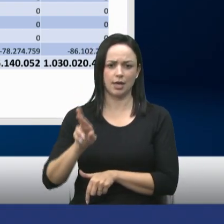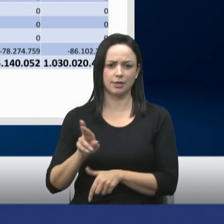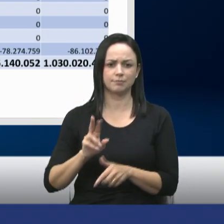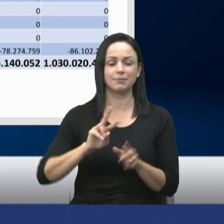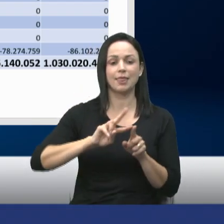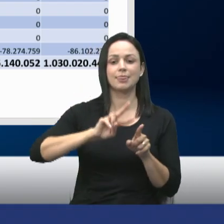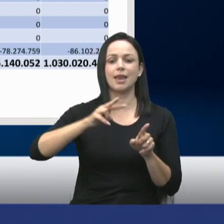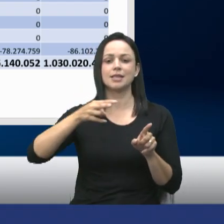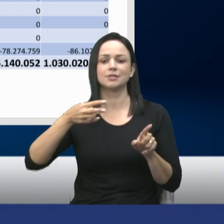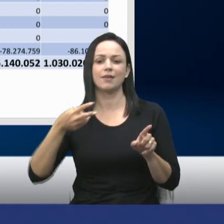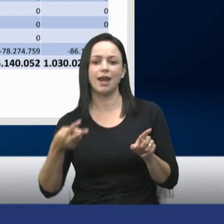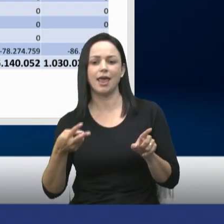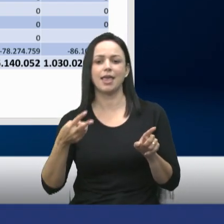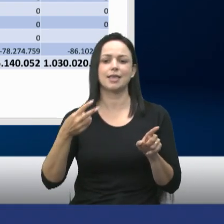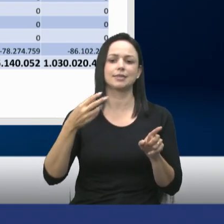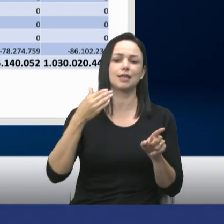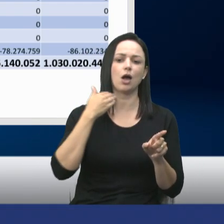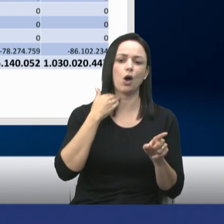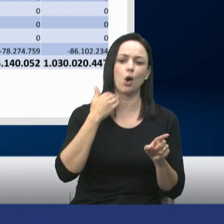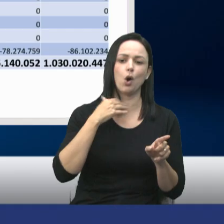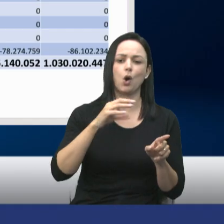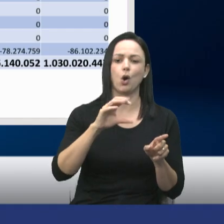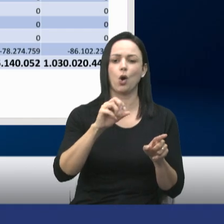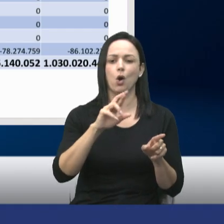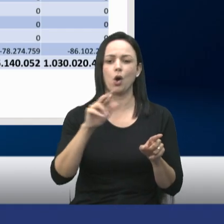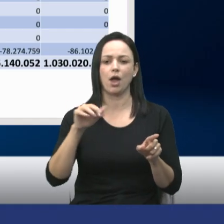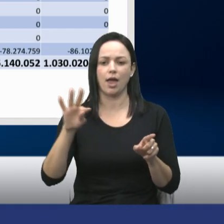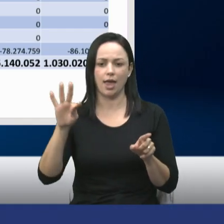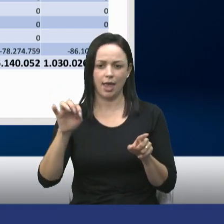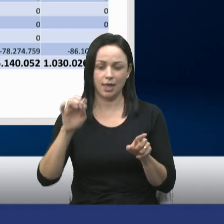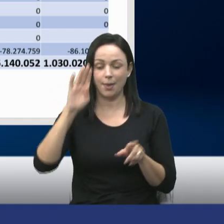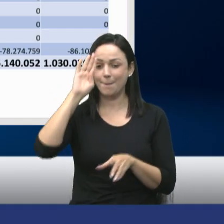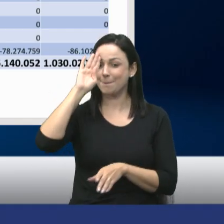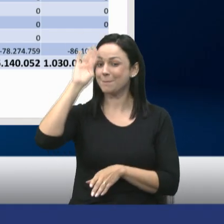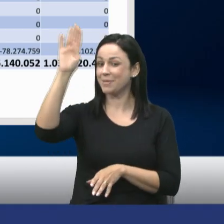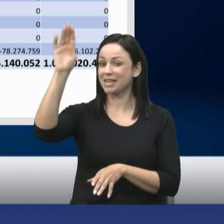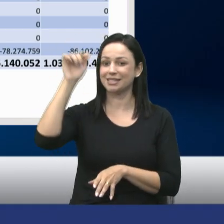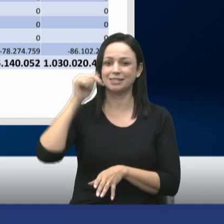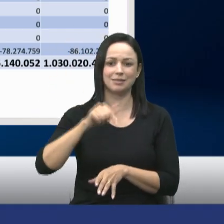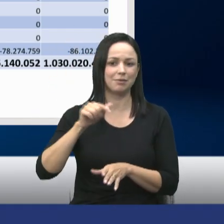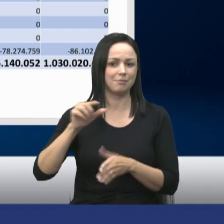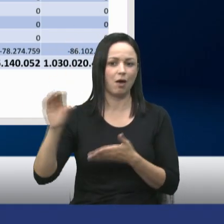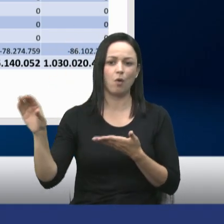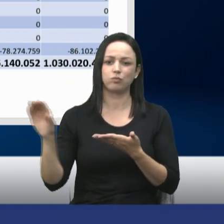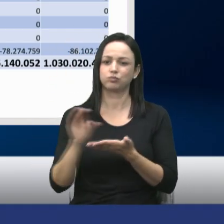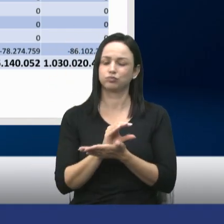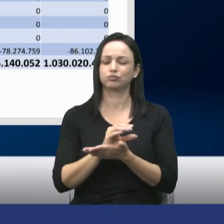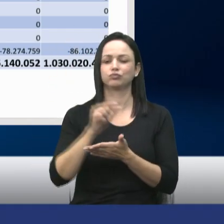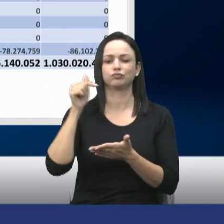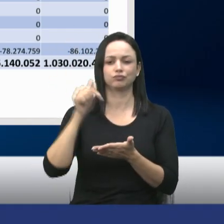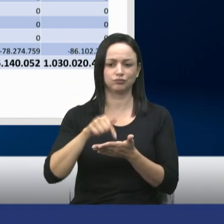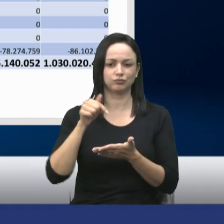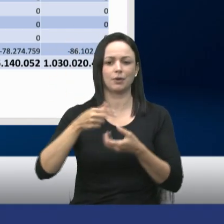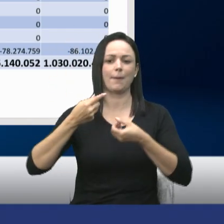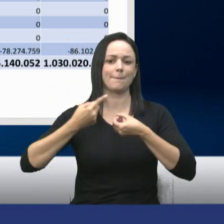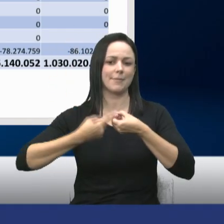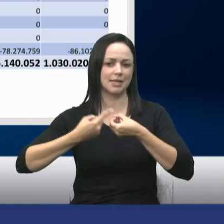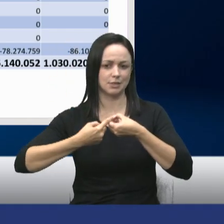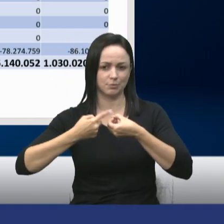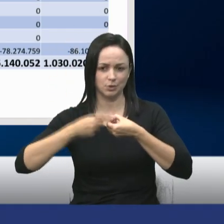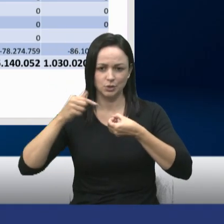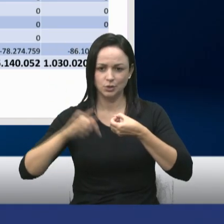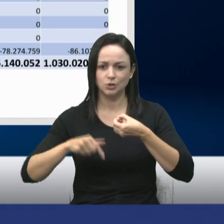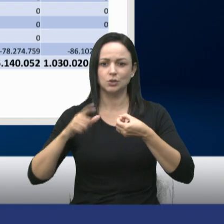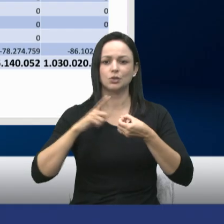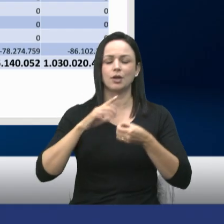transferências correntes, né, que é a principal fonte de receita do município no momento, onde entra as